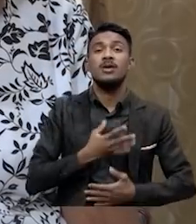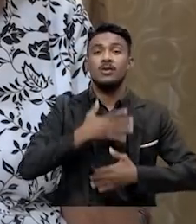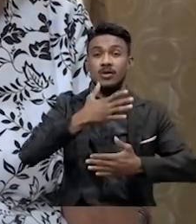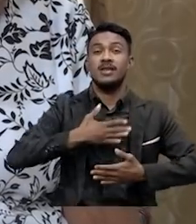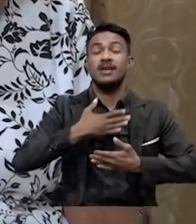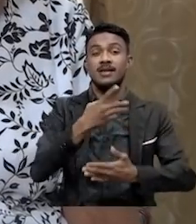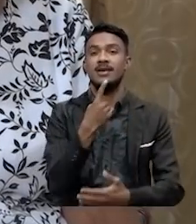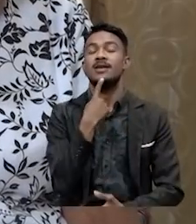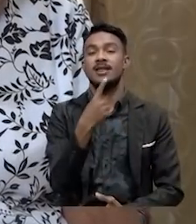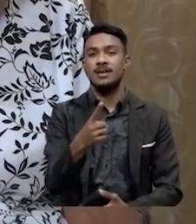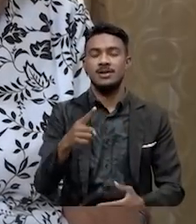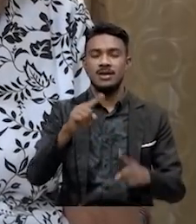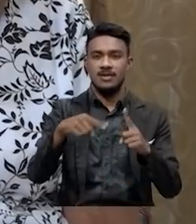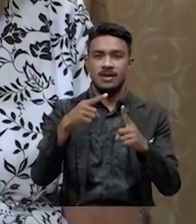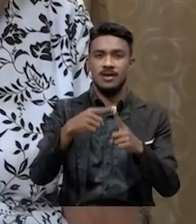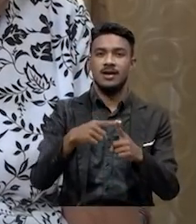quando Santo Padre